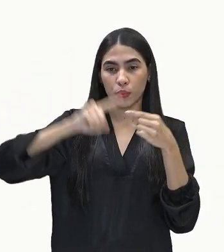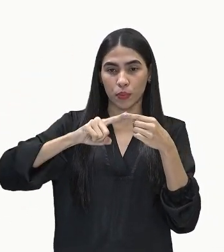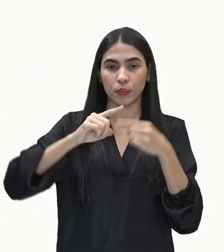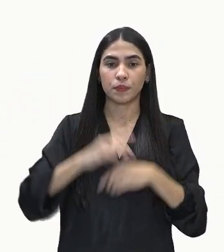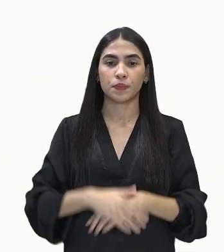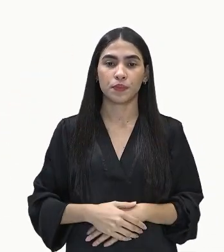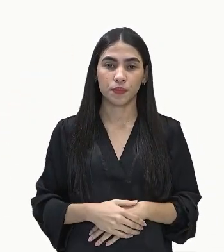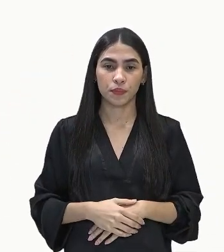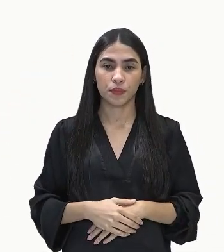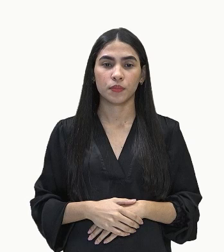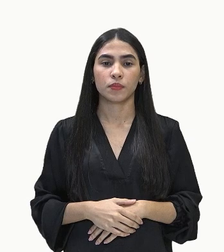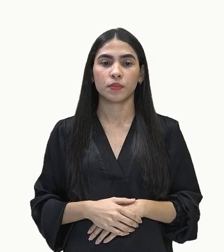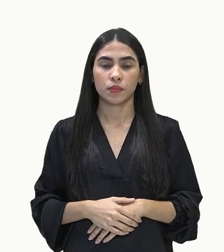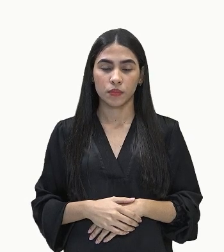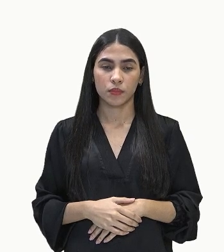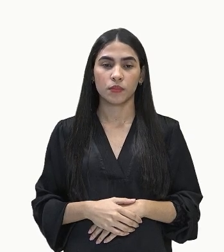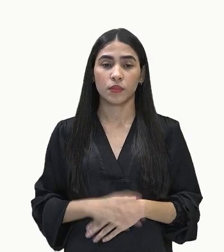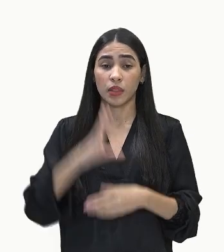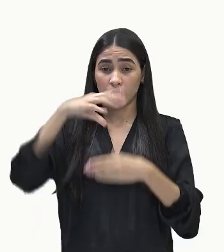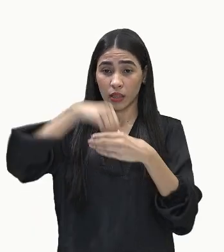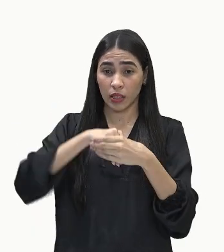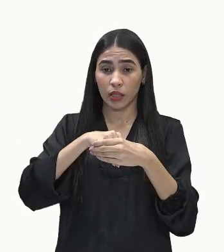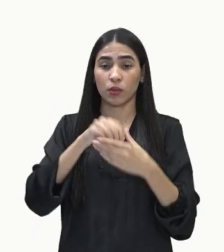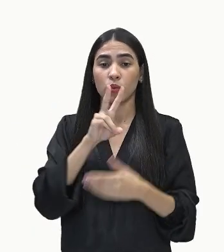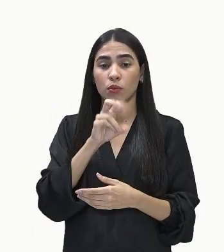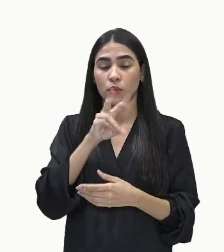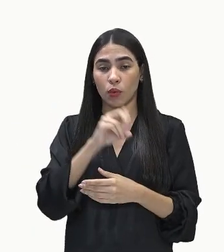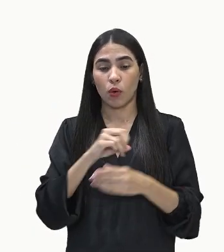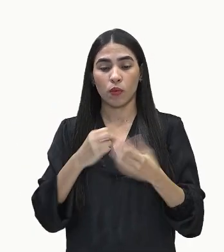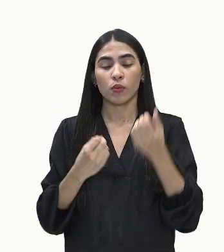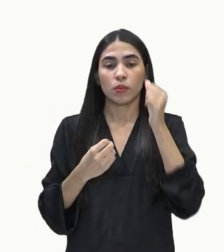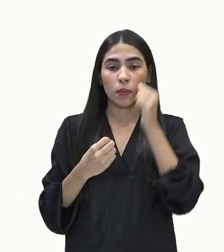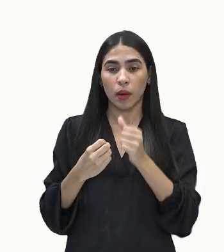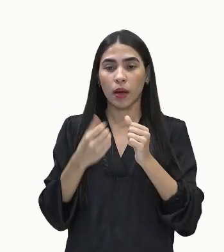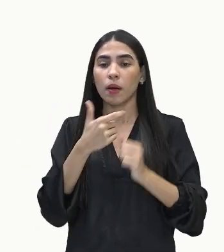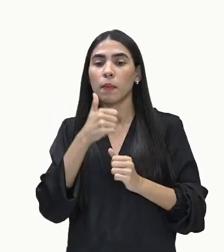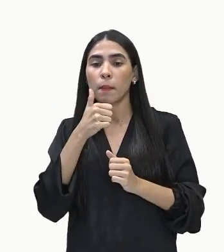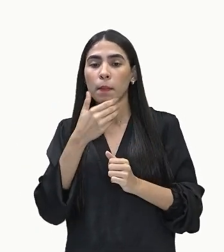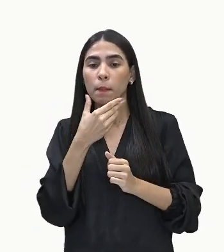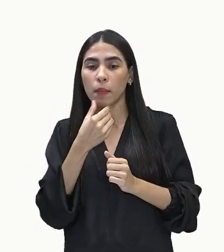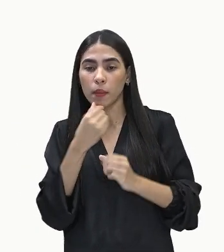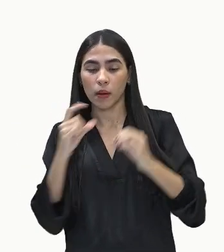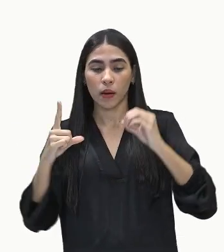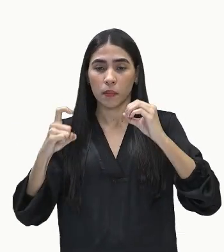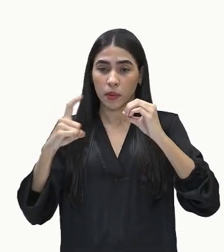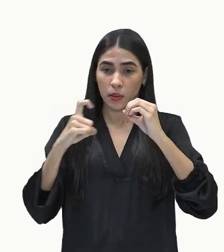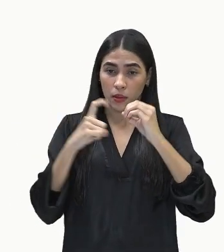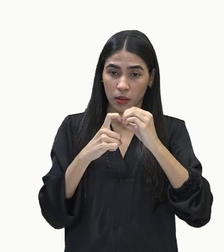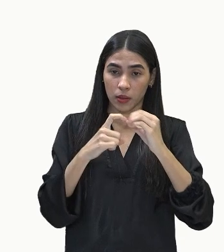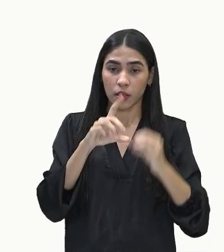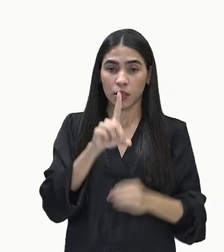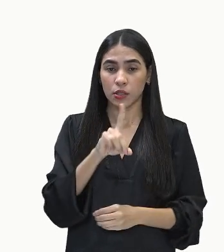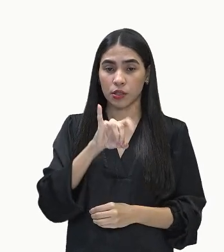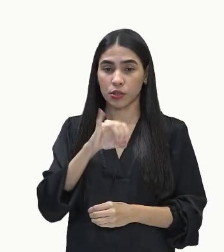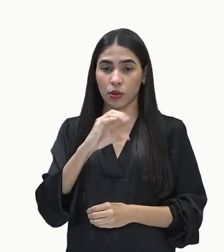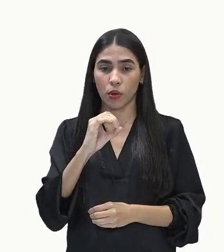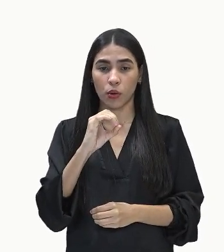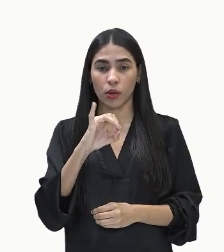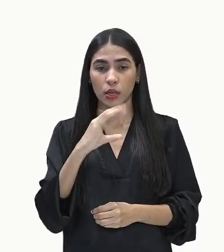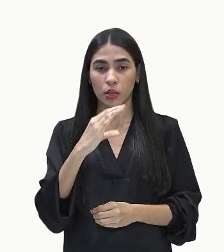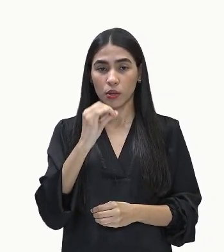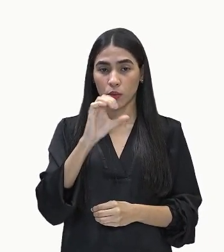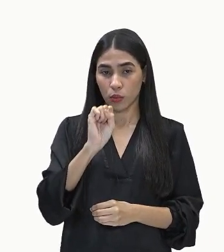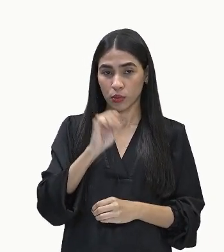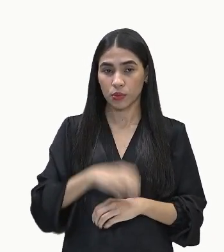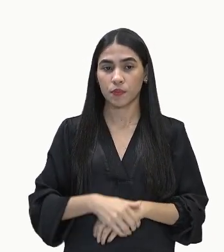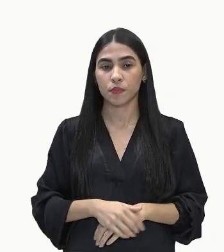de reprodução interna, com a presença de gametas masculino e feminino, são dioicos, tá? Esses indivíduos. E